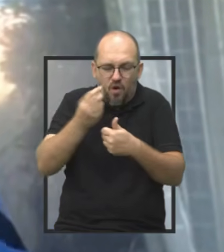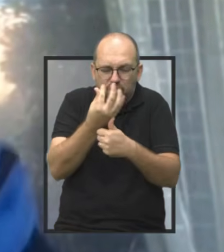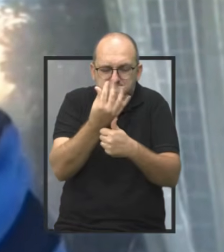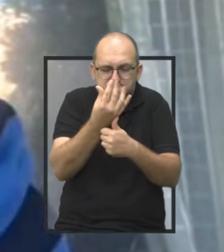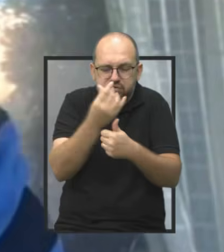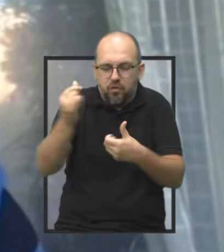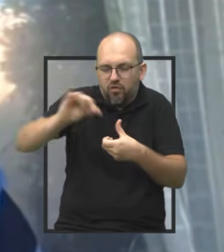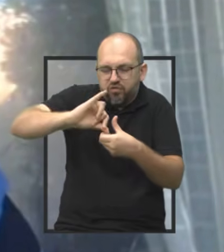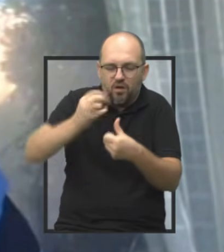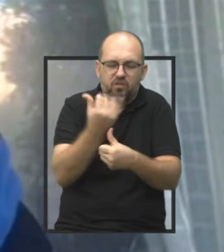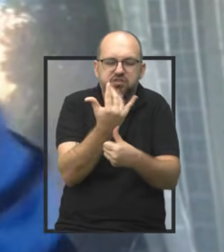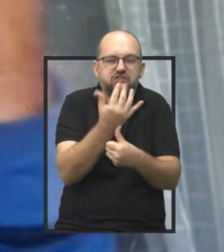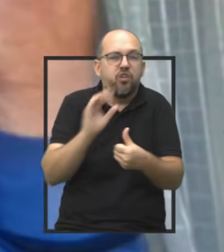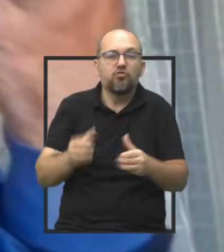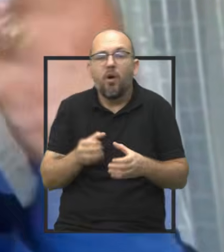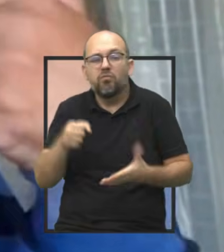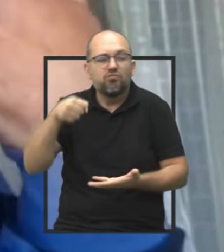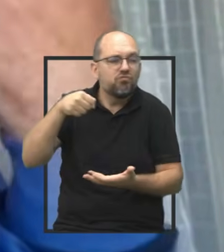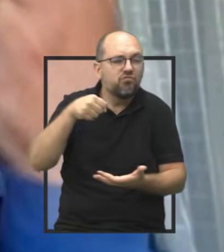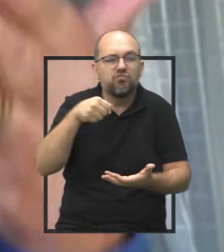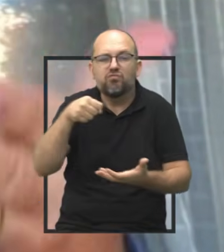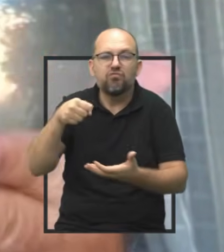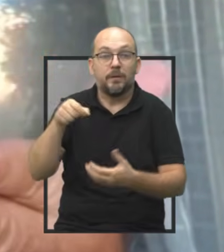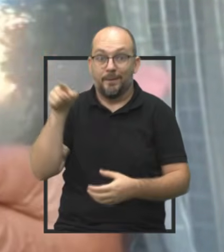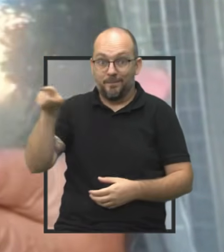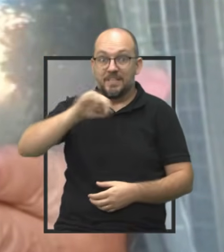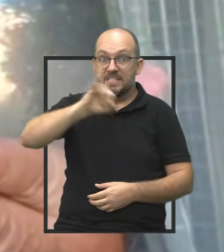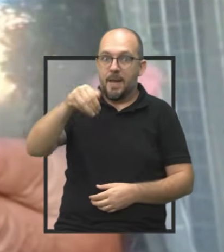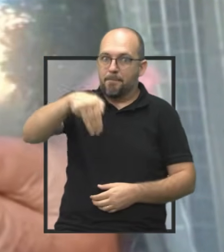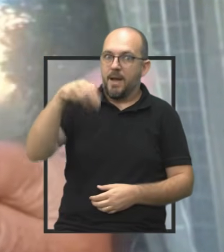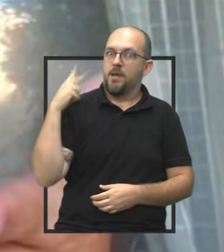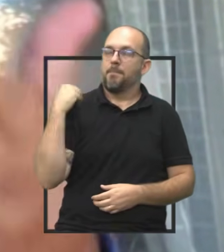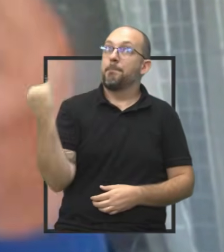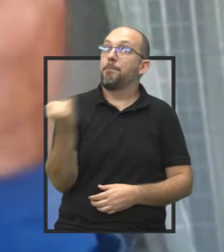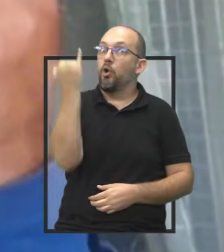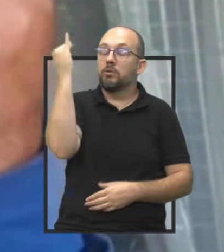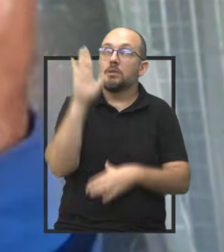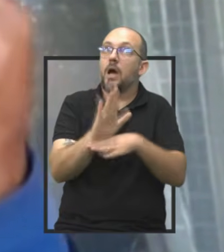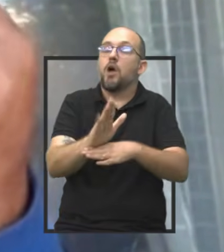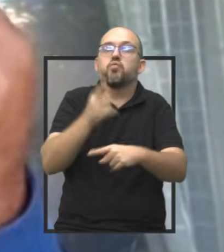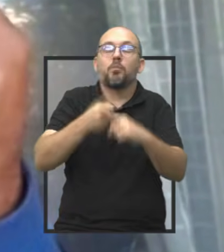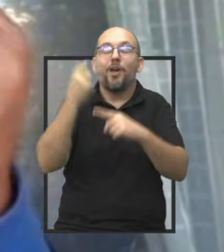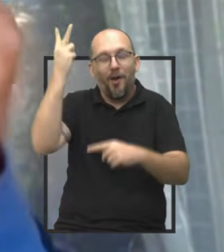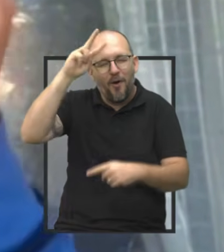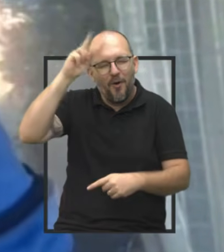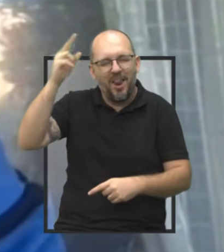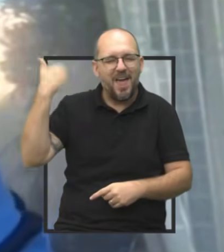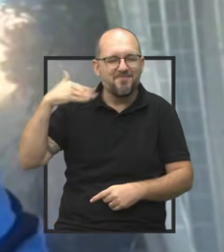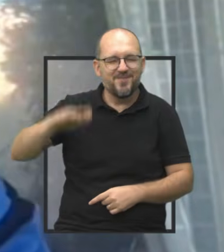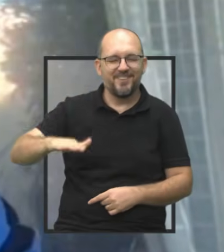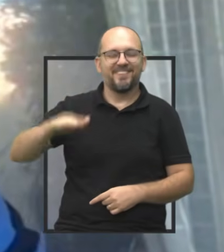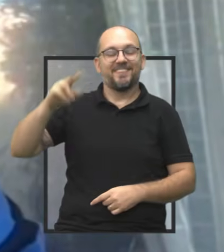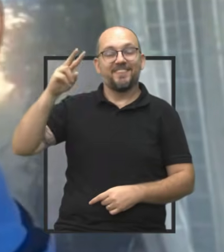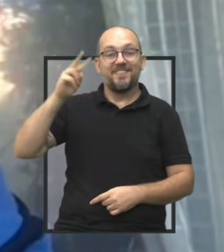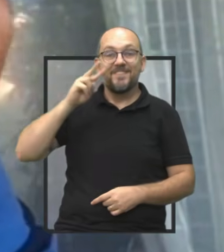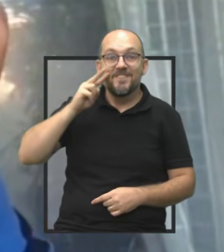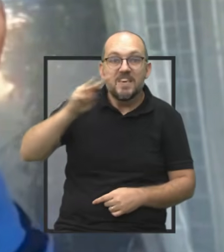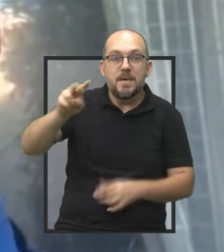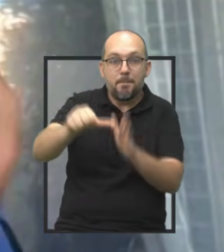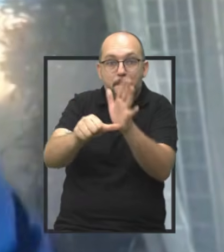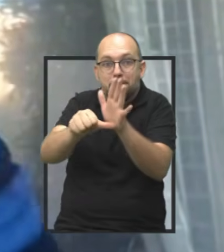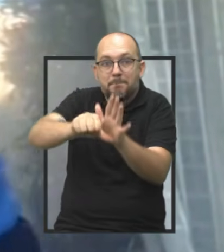punha o querosene, era candeeiro. O Zé Maria também tem importância nisso. Eu lembro até hoje, quando